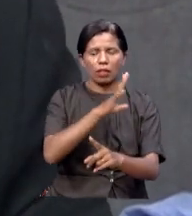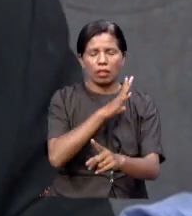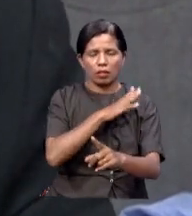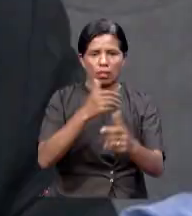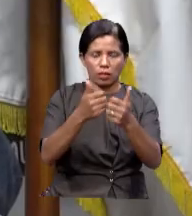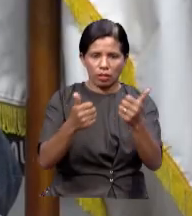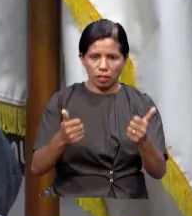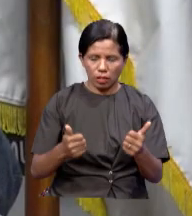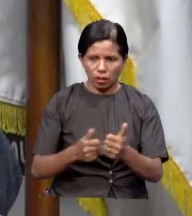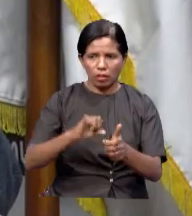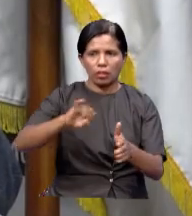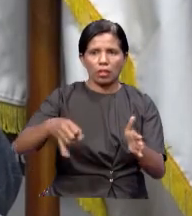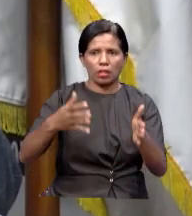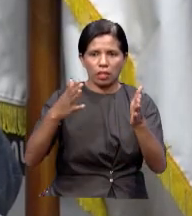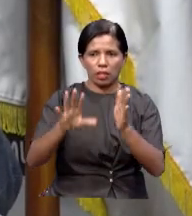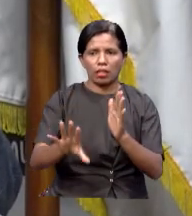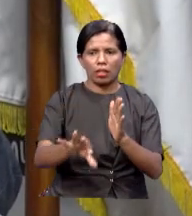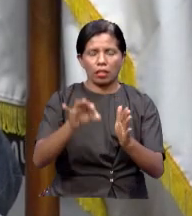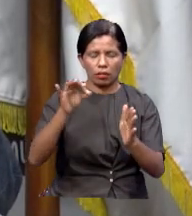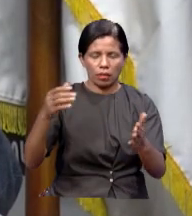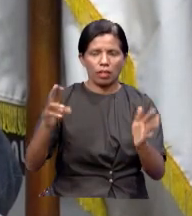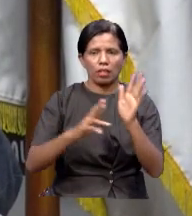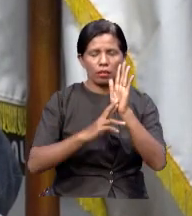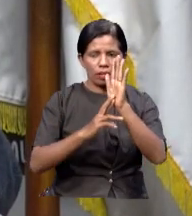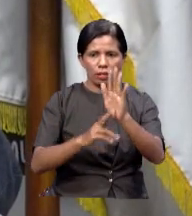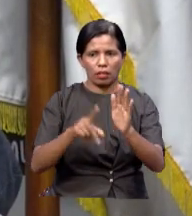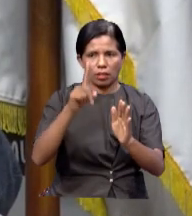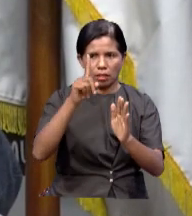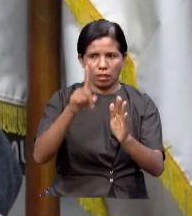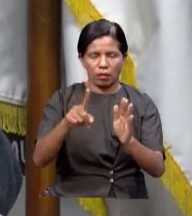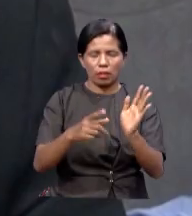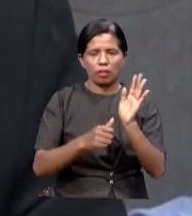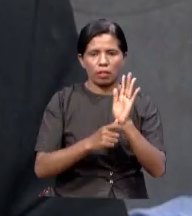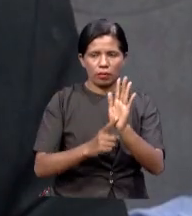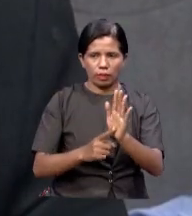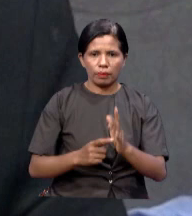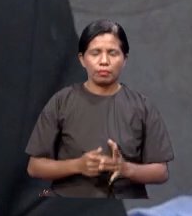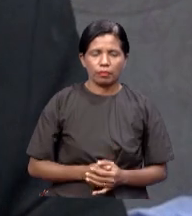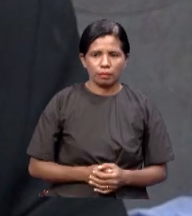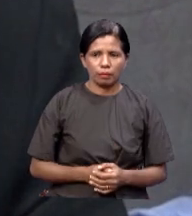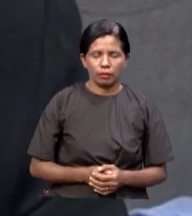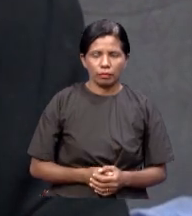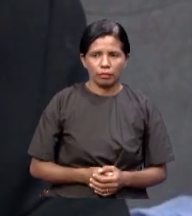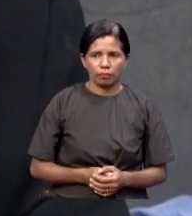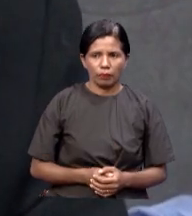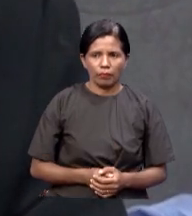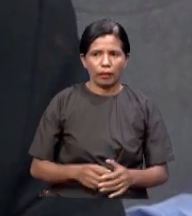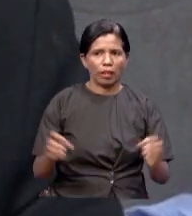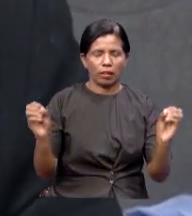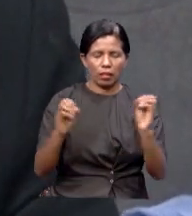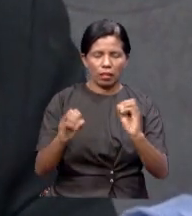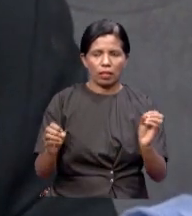associação jornalista sira hili fale ne representante ida hori substitui. Ne la os